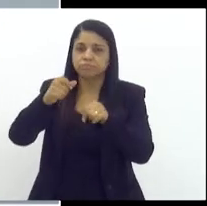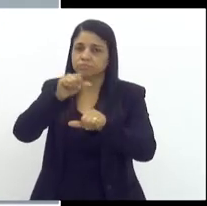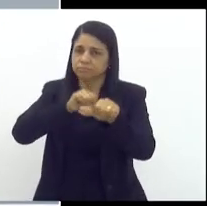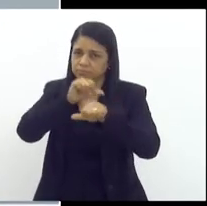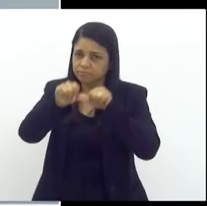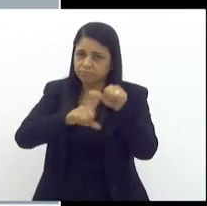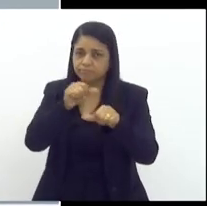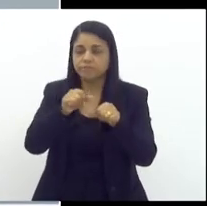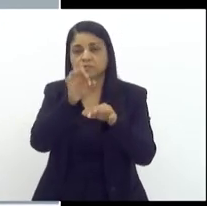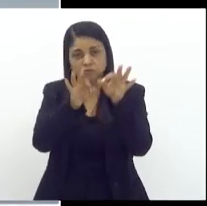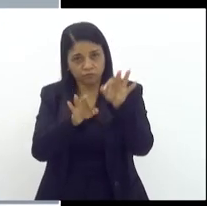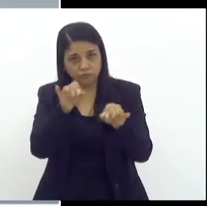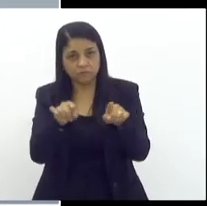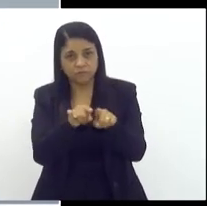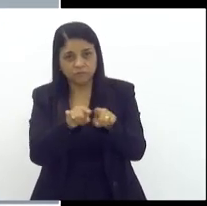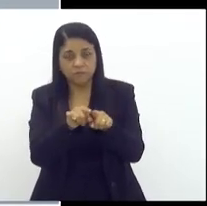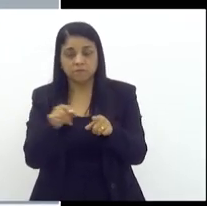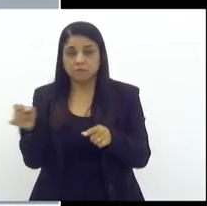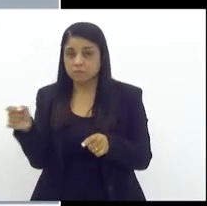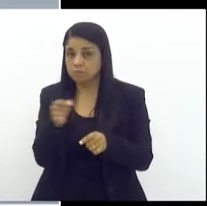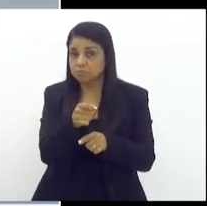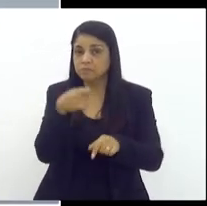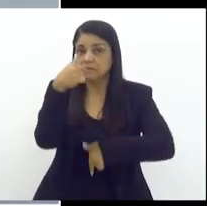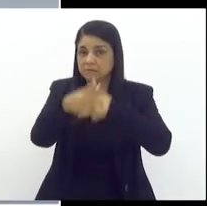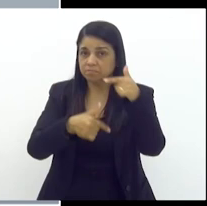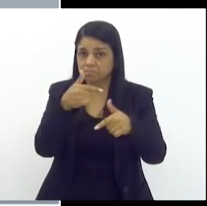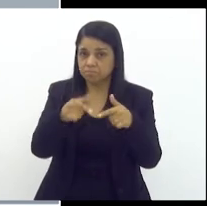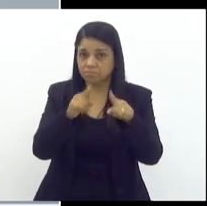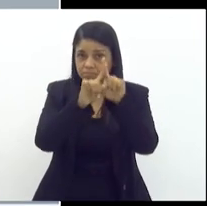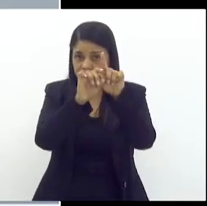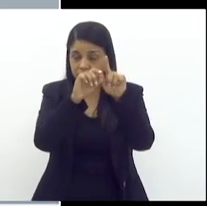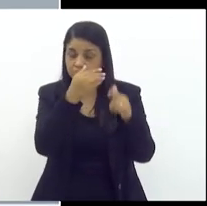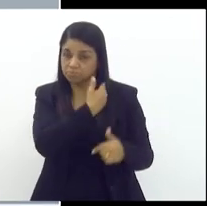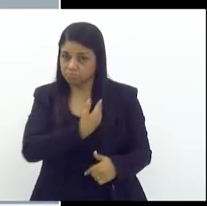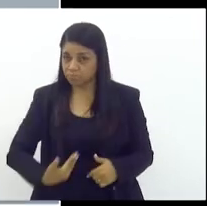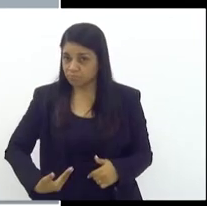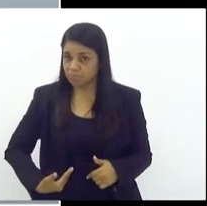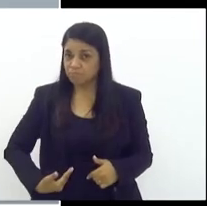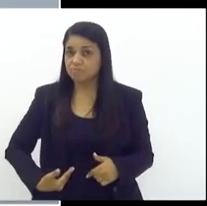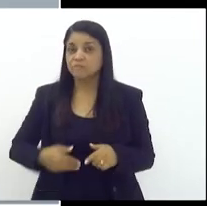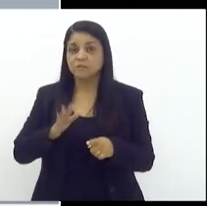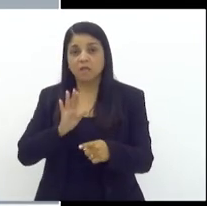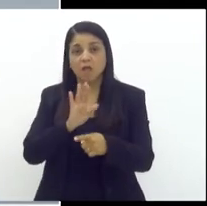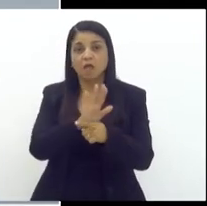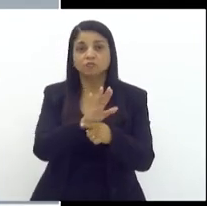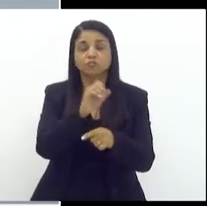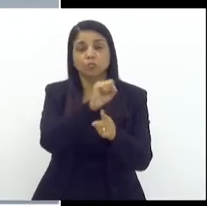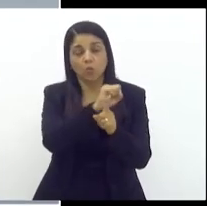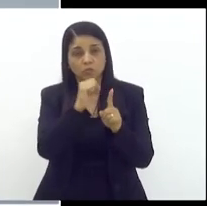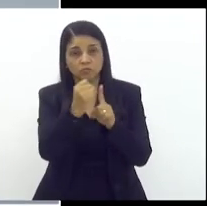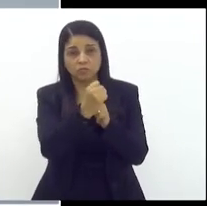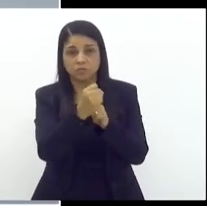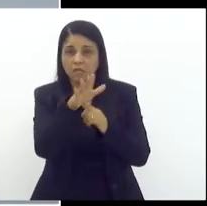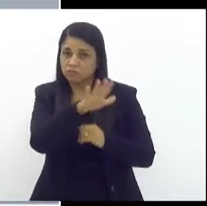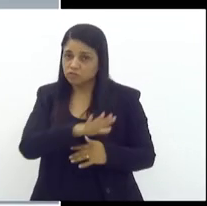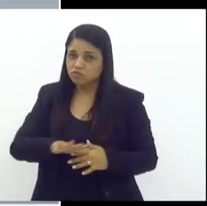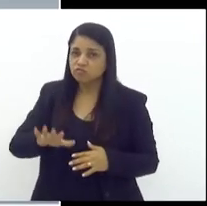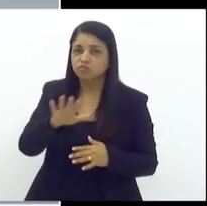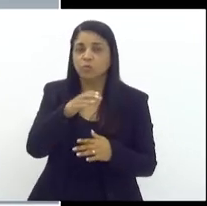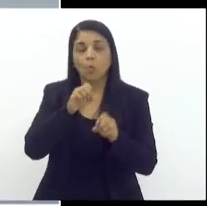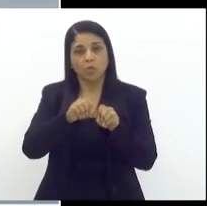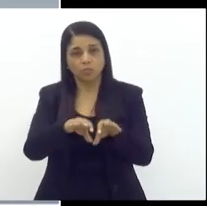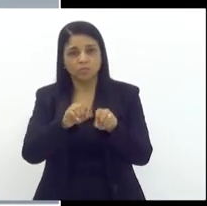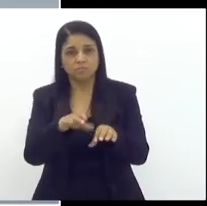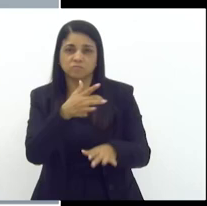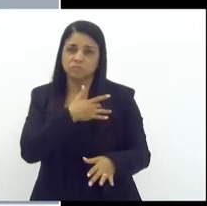para financiar serviços públicos que beneficiam a sociedade como um todo como educação